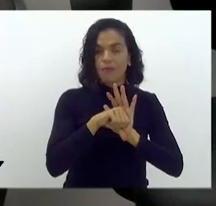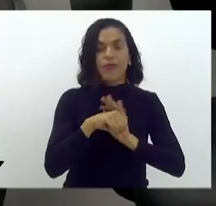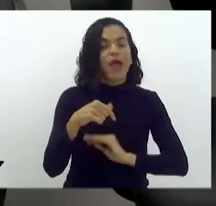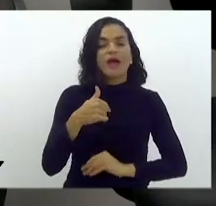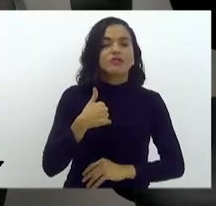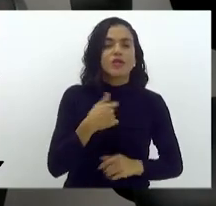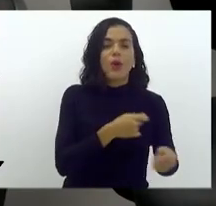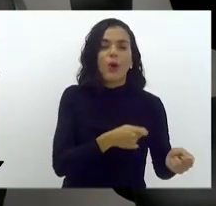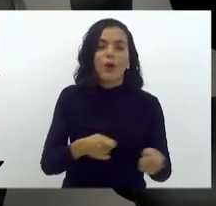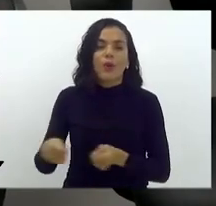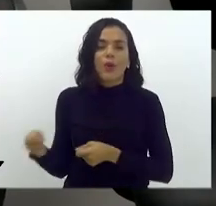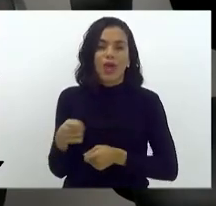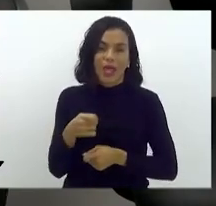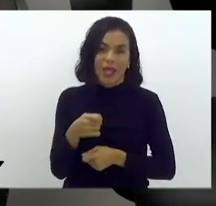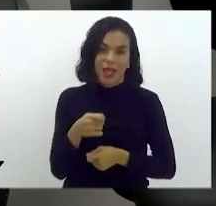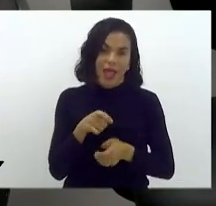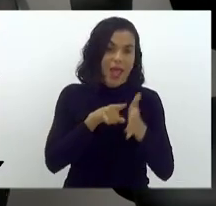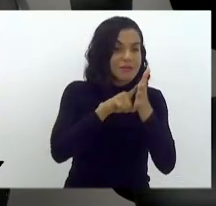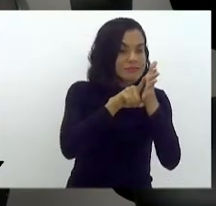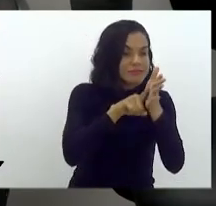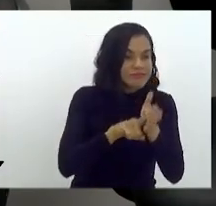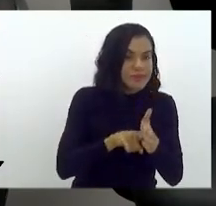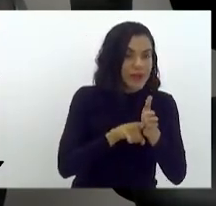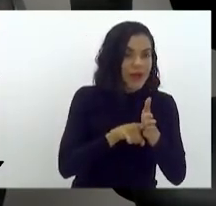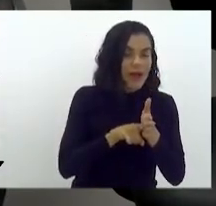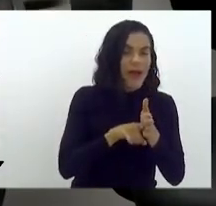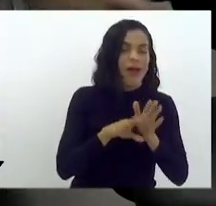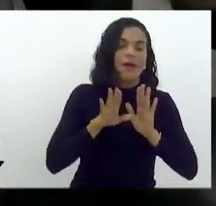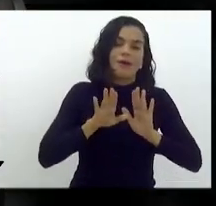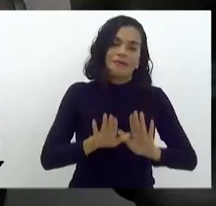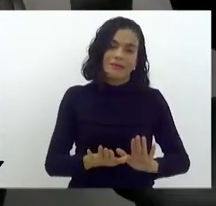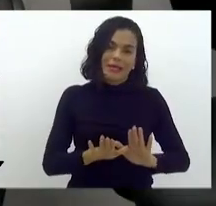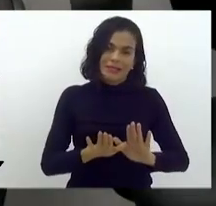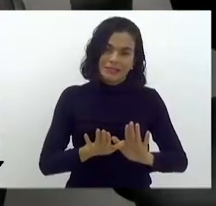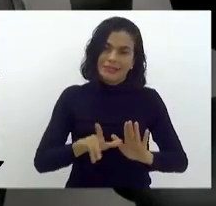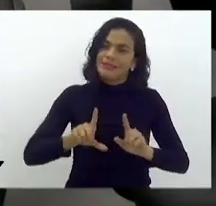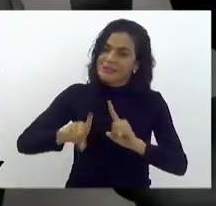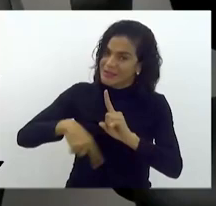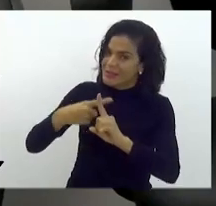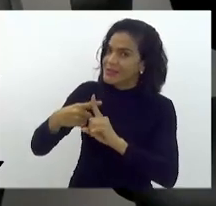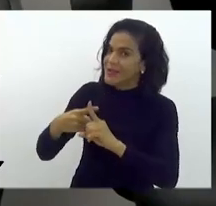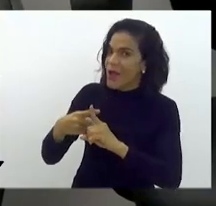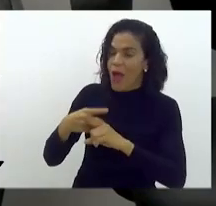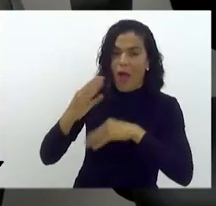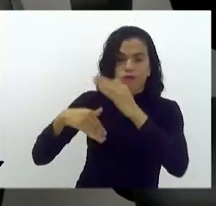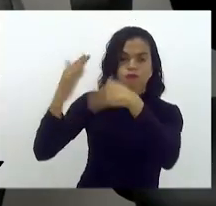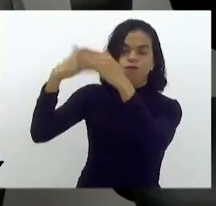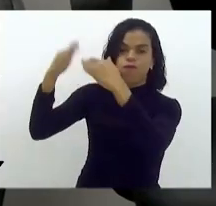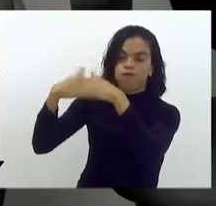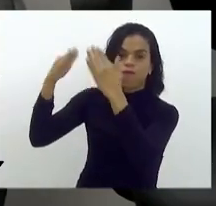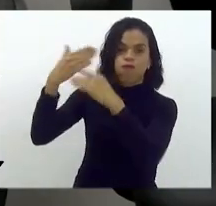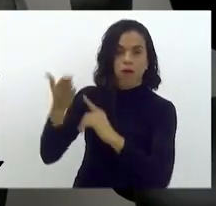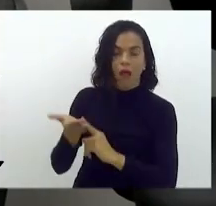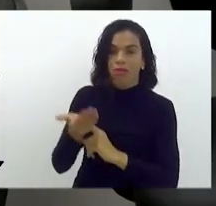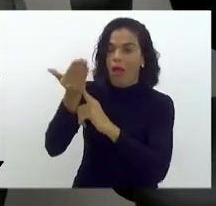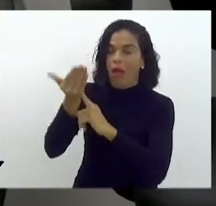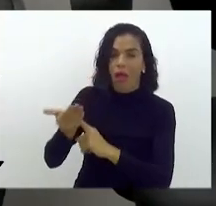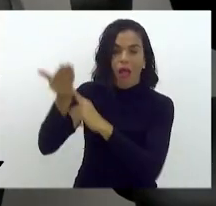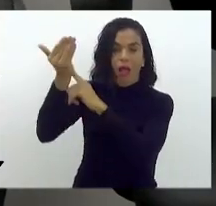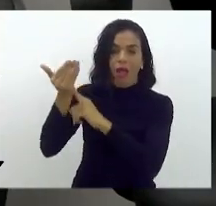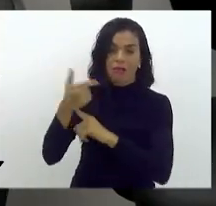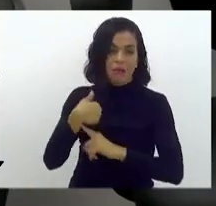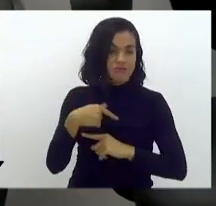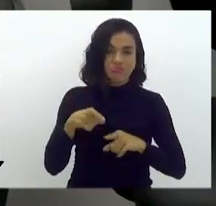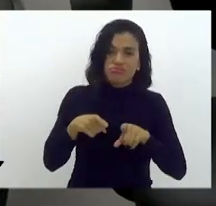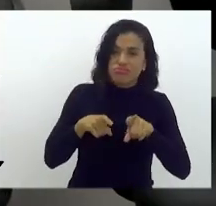a nossa rotina realizar o exame só que além disso o avanço tecnológico continua e nós temos